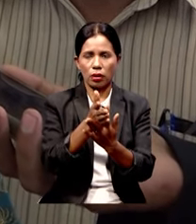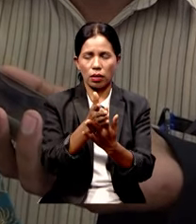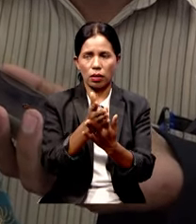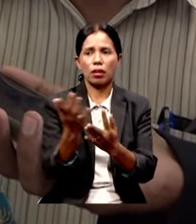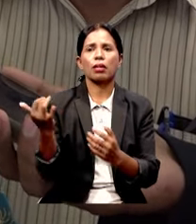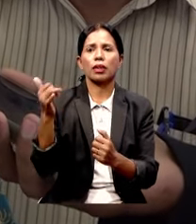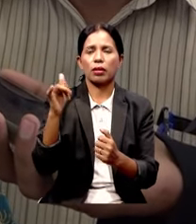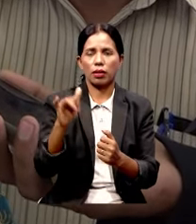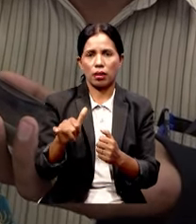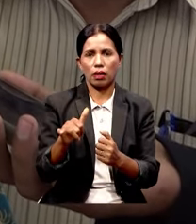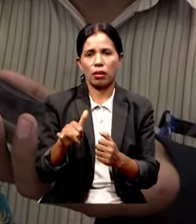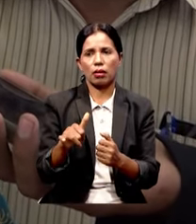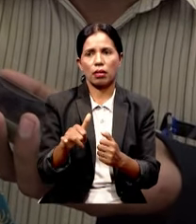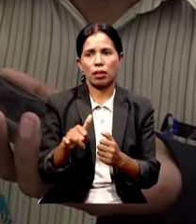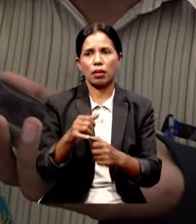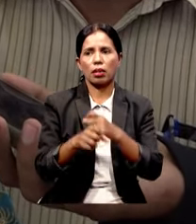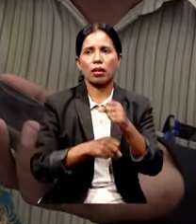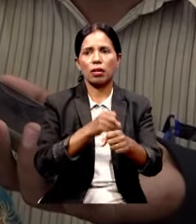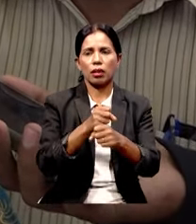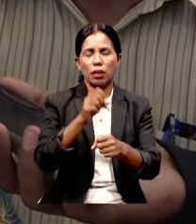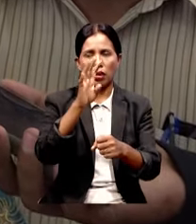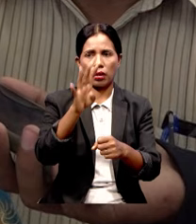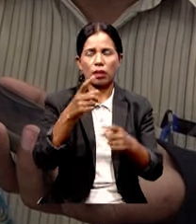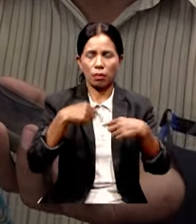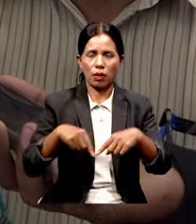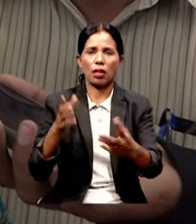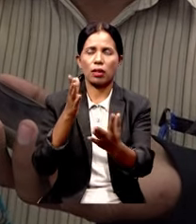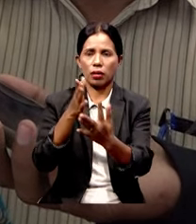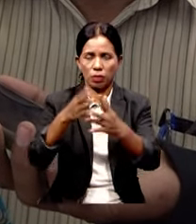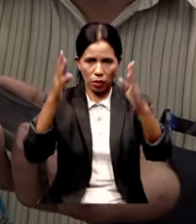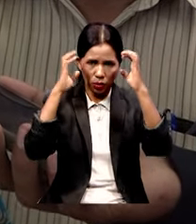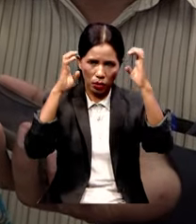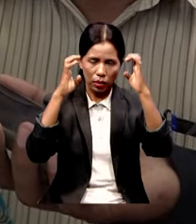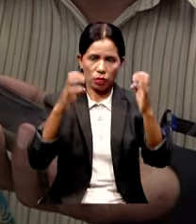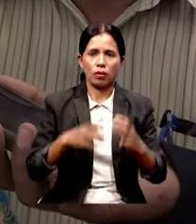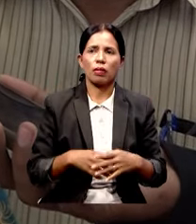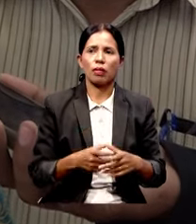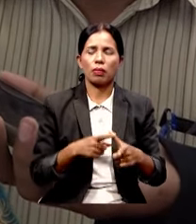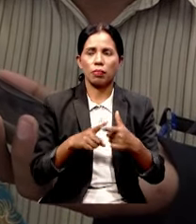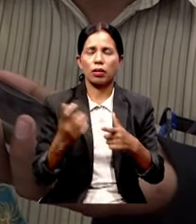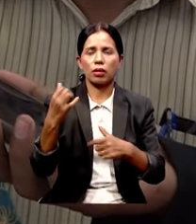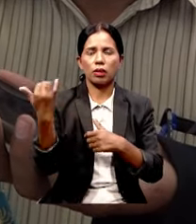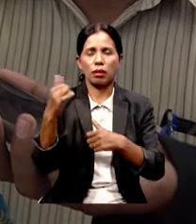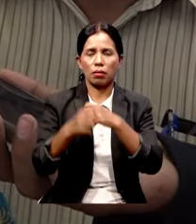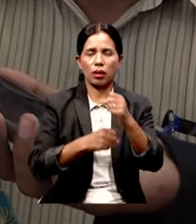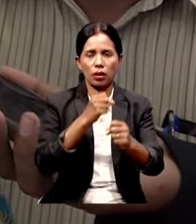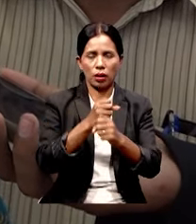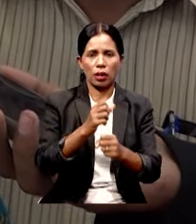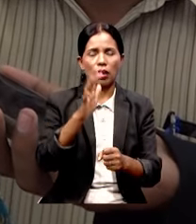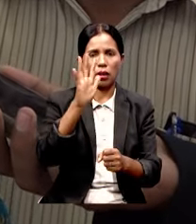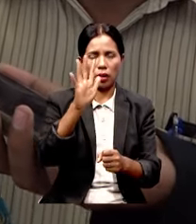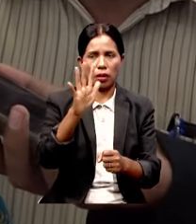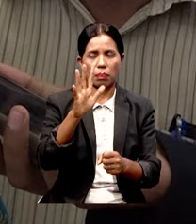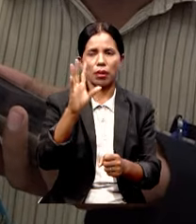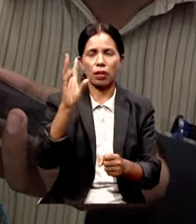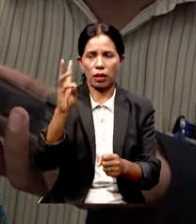nebe tinan hat, se bele ba se suia educação pré-escolar, no sira nebe tinan lima, no nem,